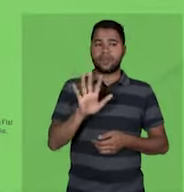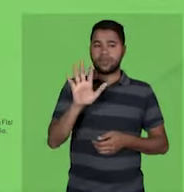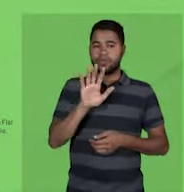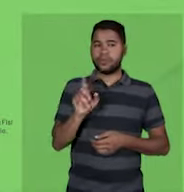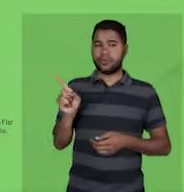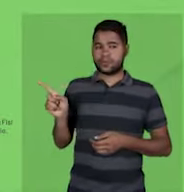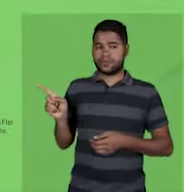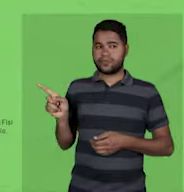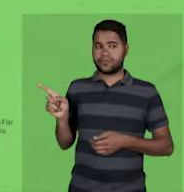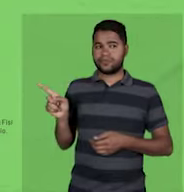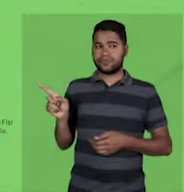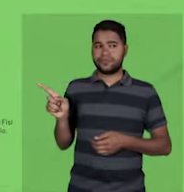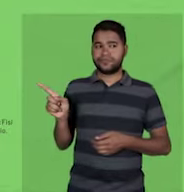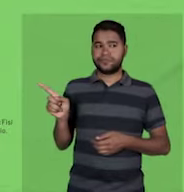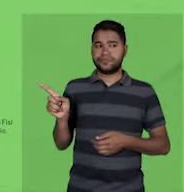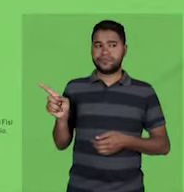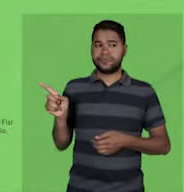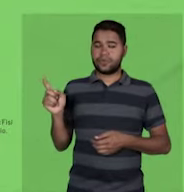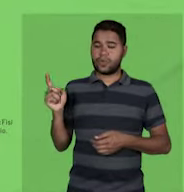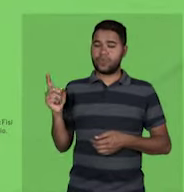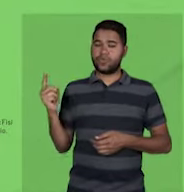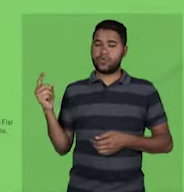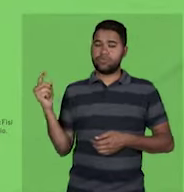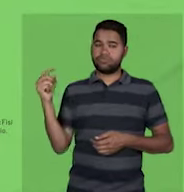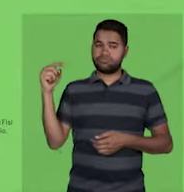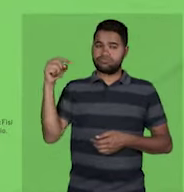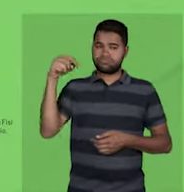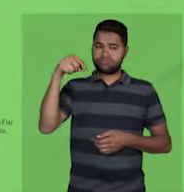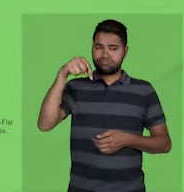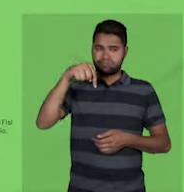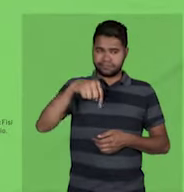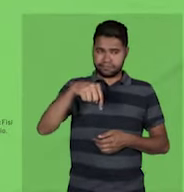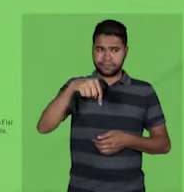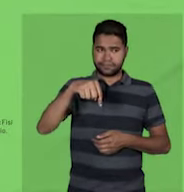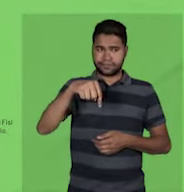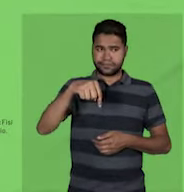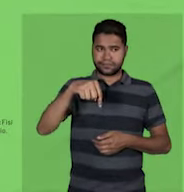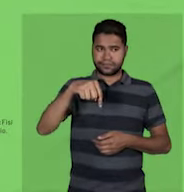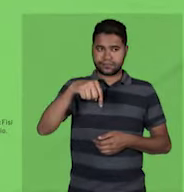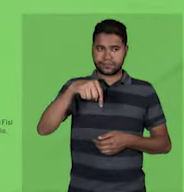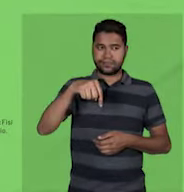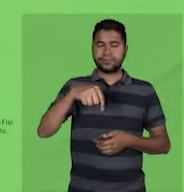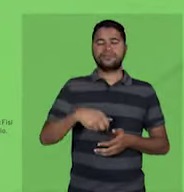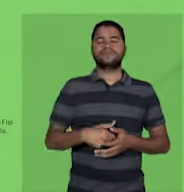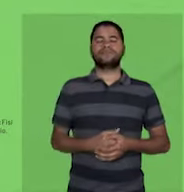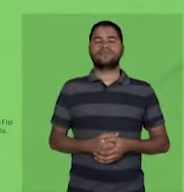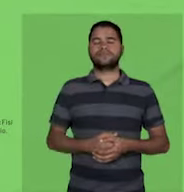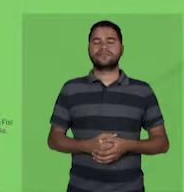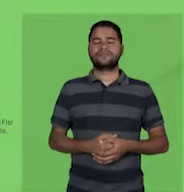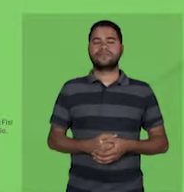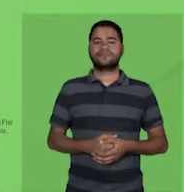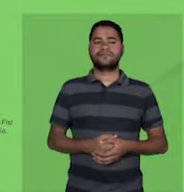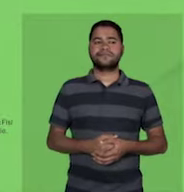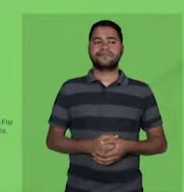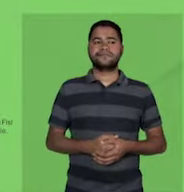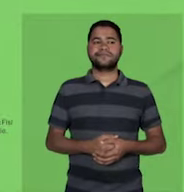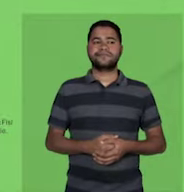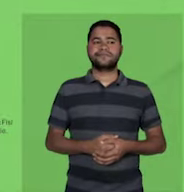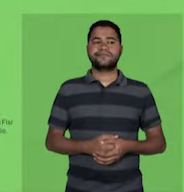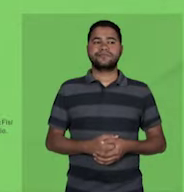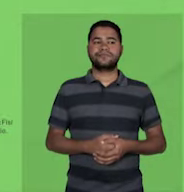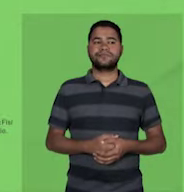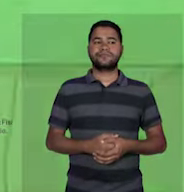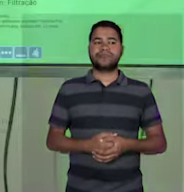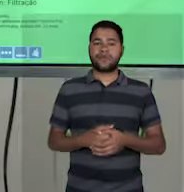ó, anterior. Então, o sangue tá aqui, ó, chegando nessa região. Ele vai ser,